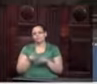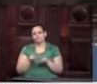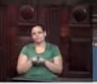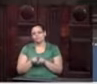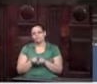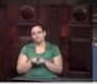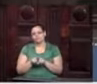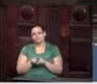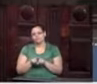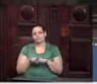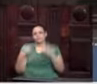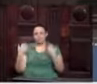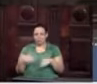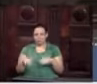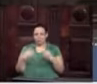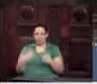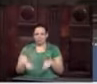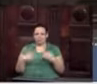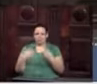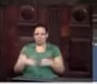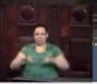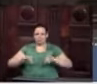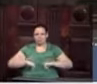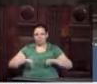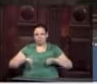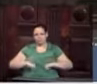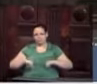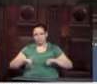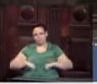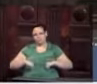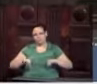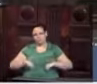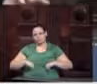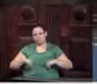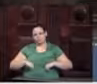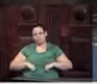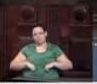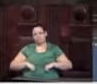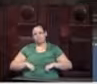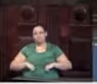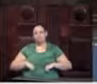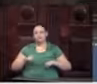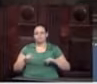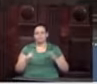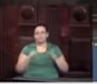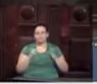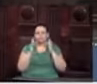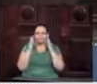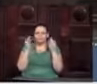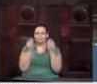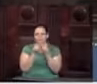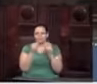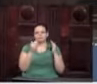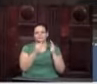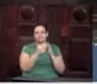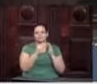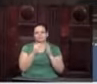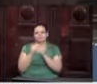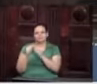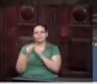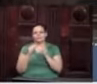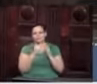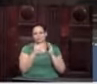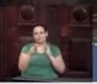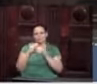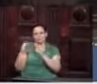levando um desespero, um sofrimento agudo às comunidades, às famílias, que